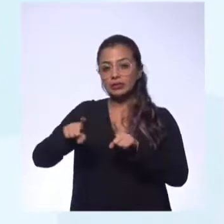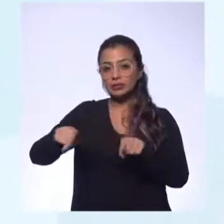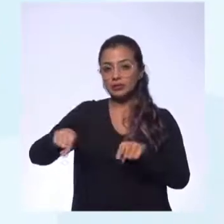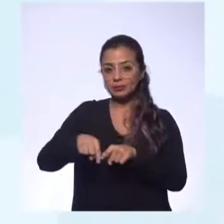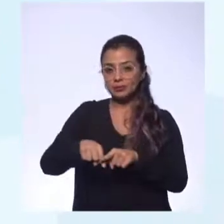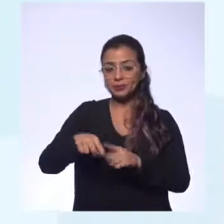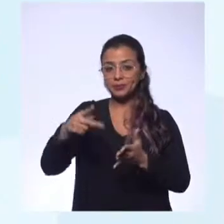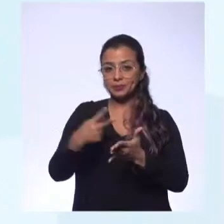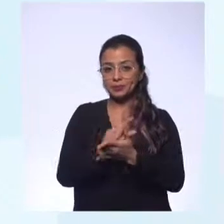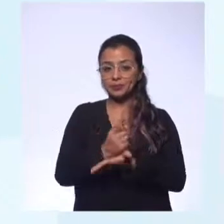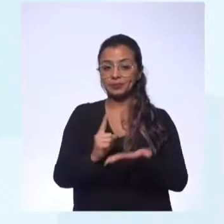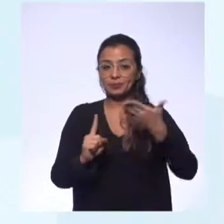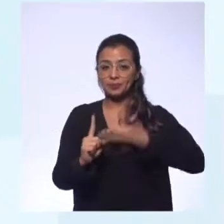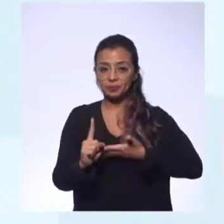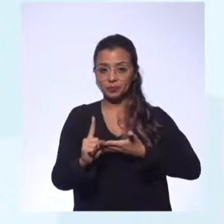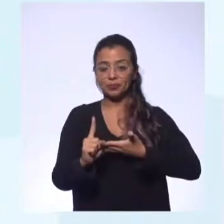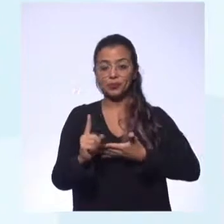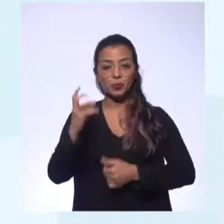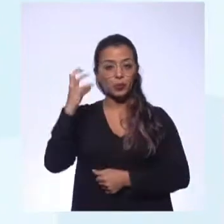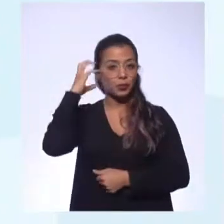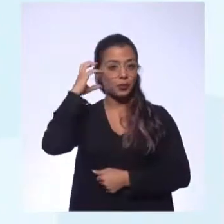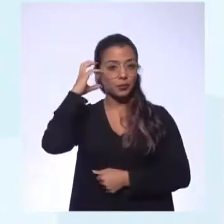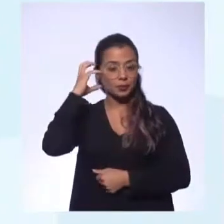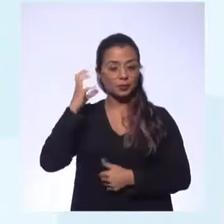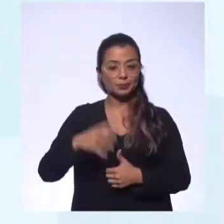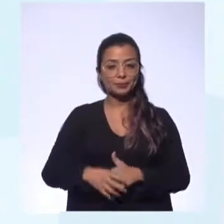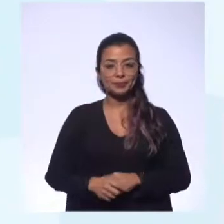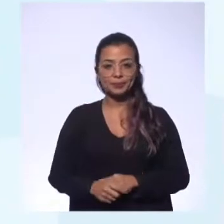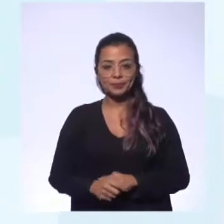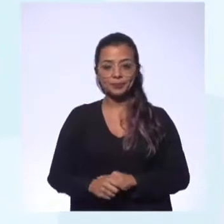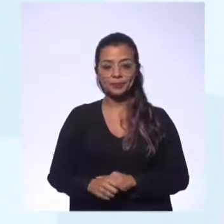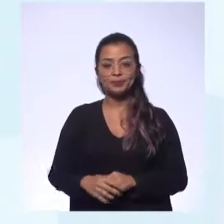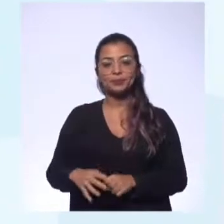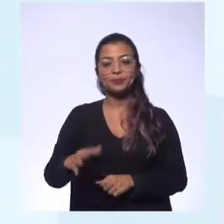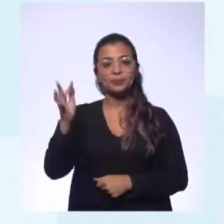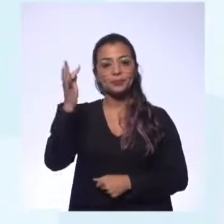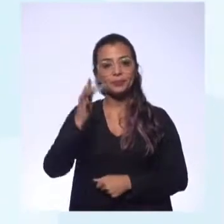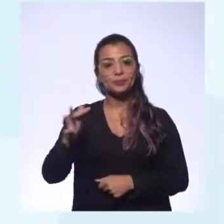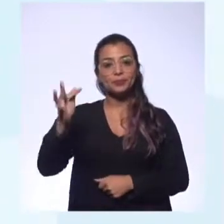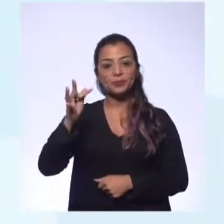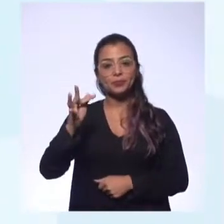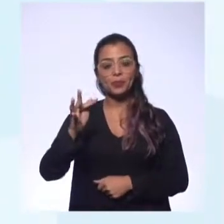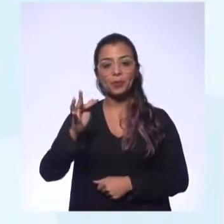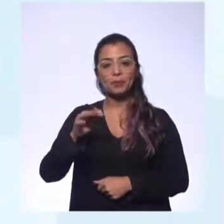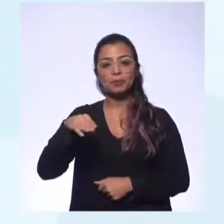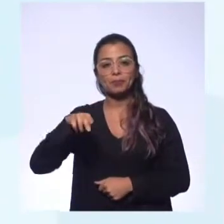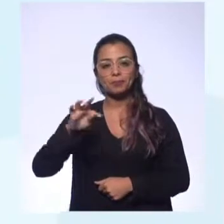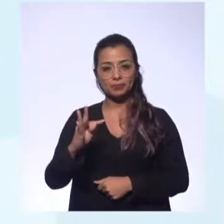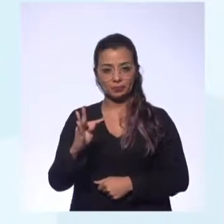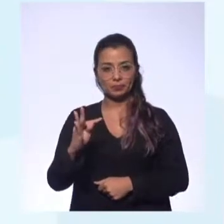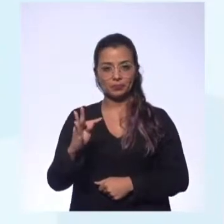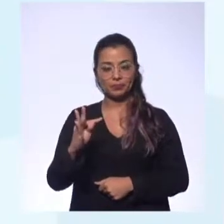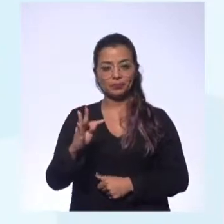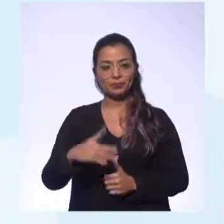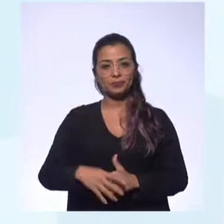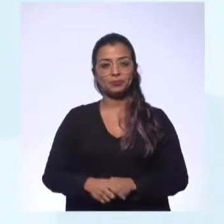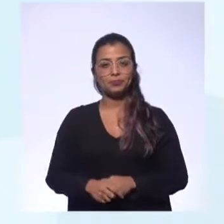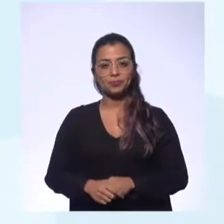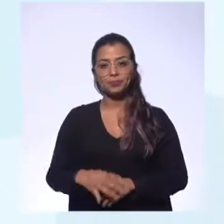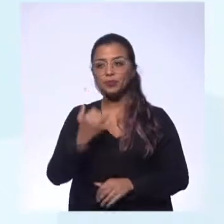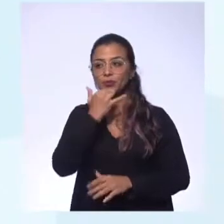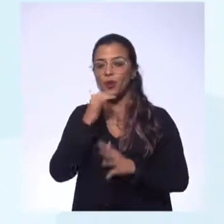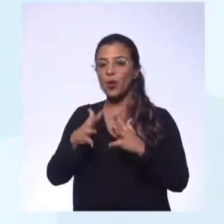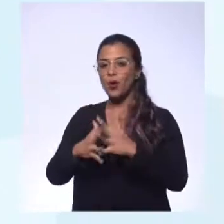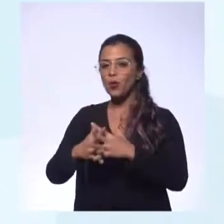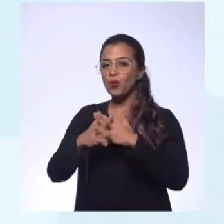estudante do ensino médio em Cuiabá. Tá? FTM, Universidade Federal do Mato Grosso, SMT, na verdade. Estou confundindo que eu